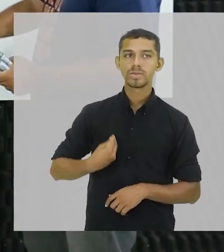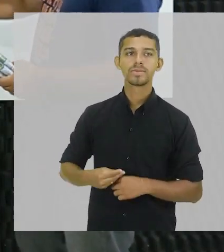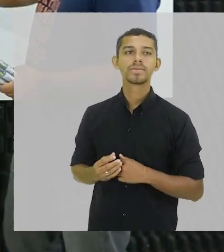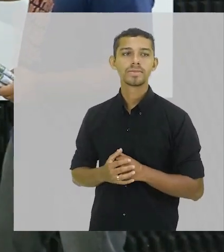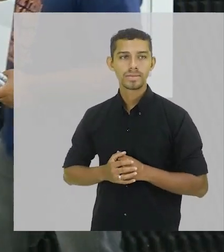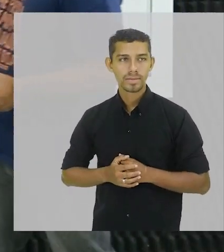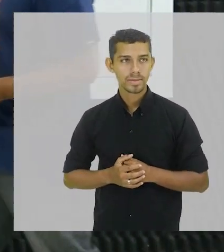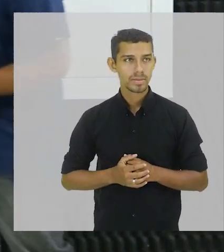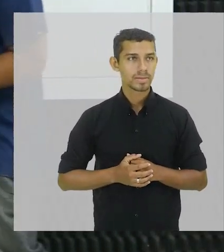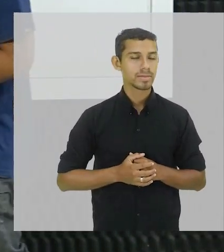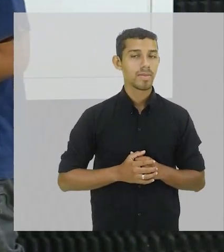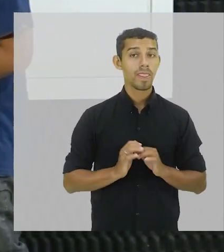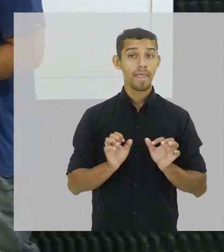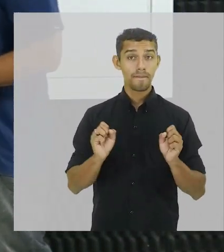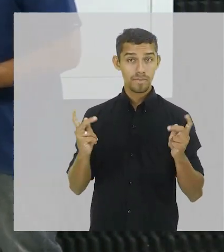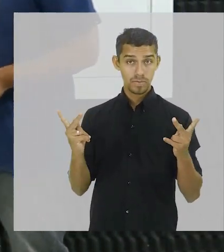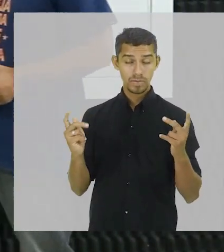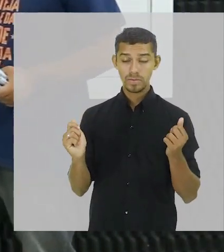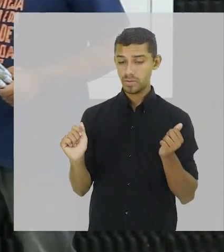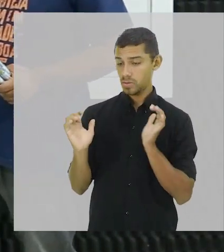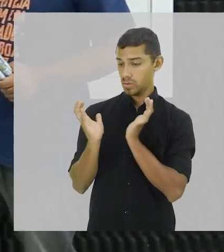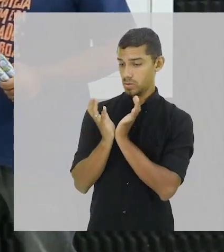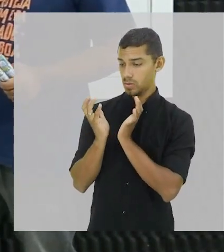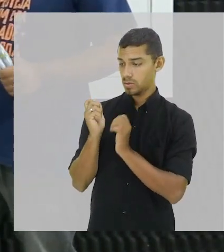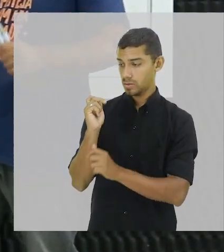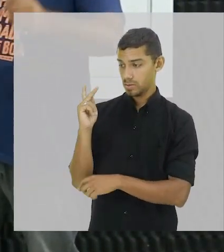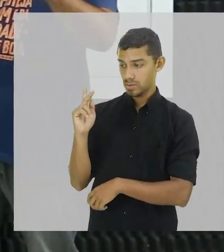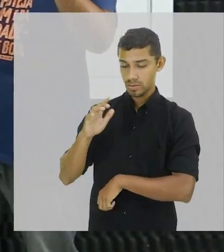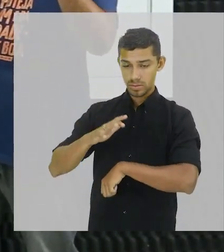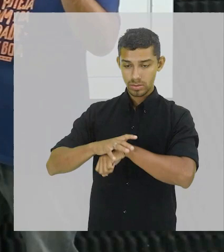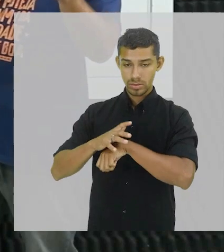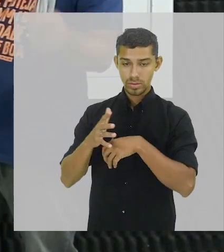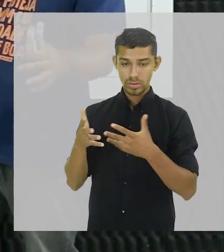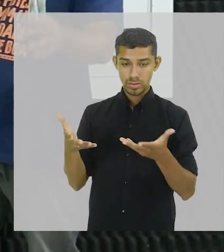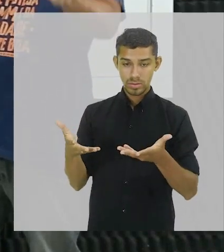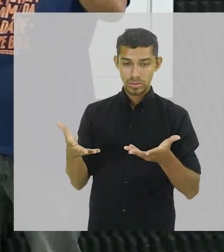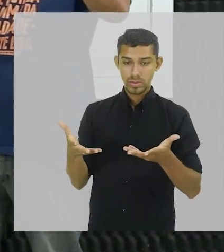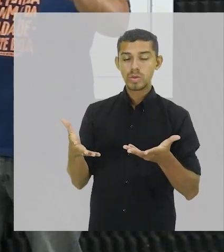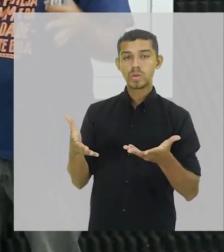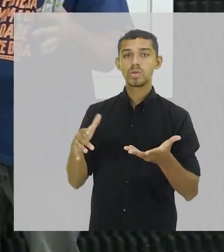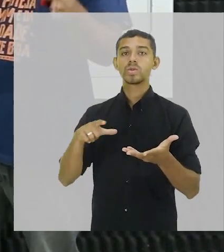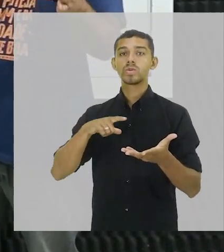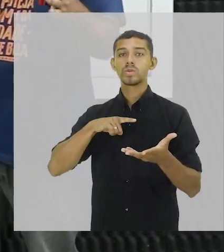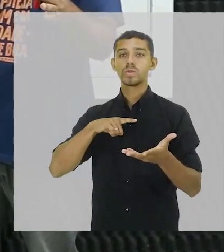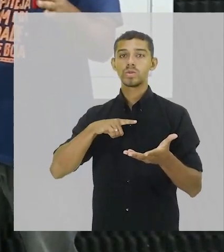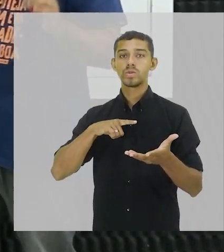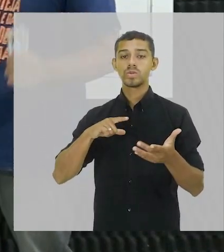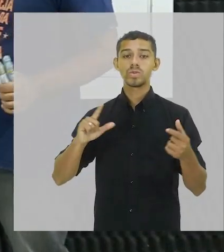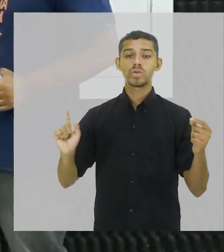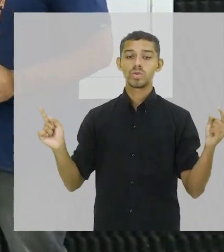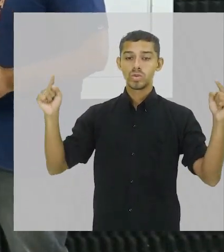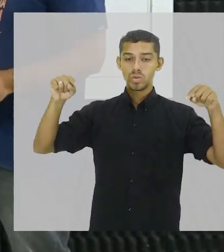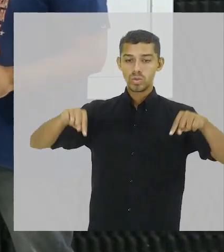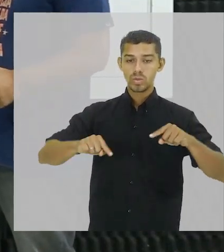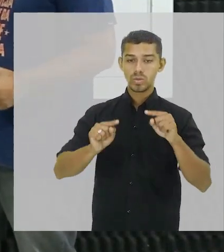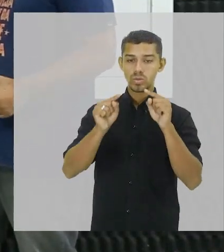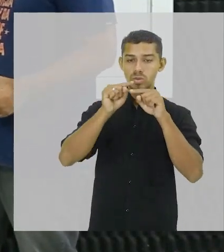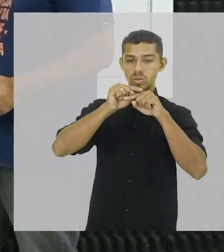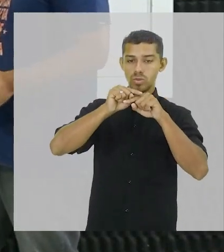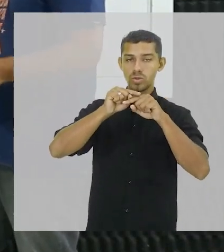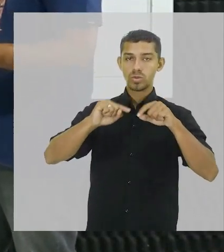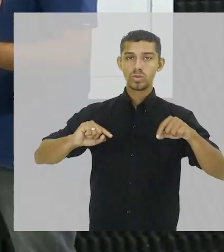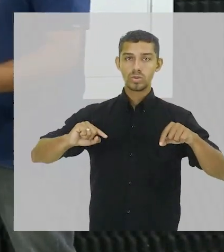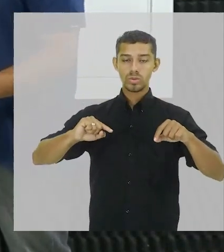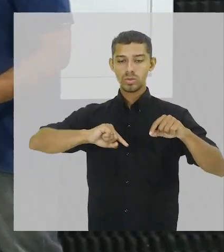Bom, então esse grupo, né, que vai sofrer aí essa interferência, ou